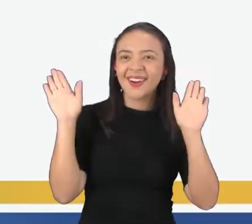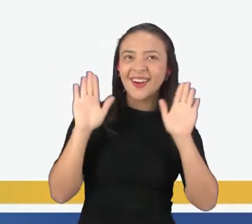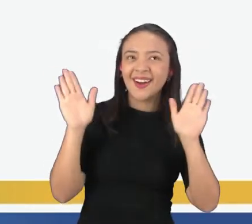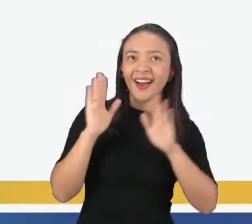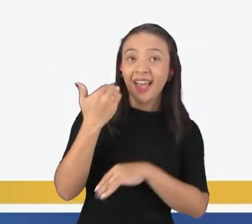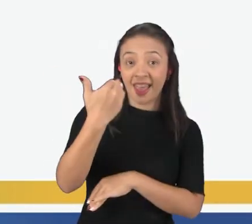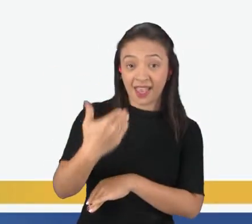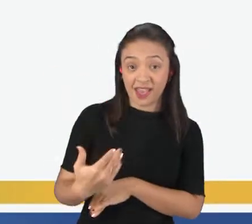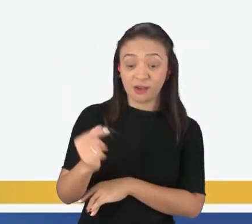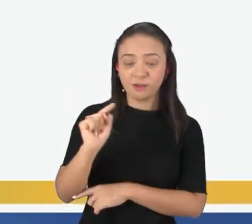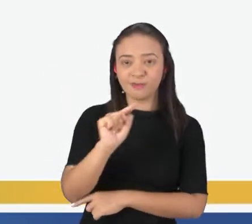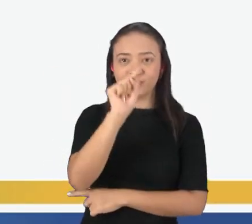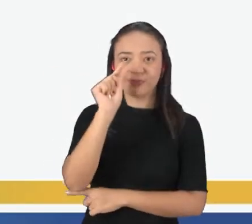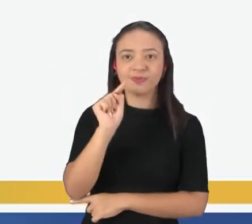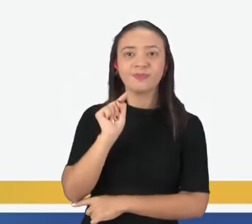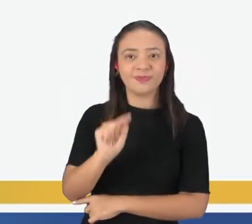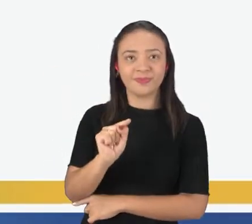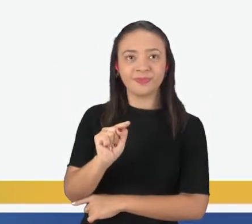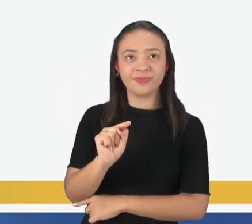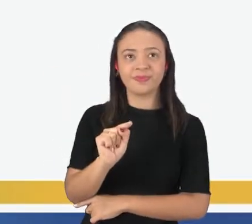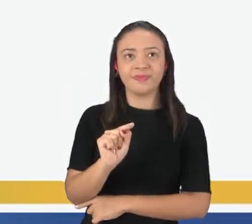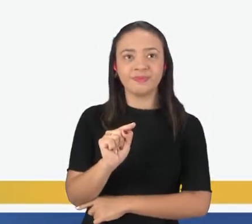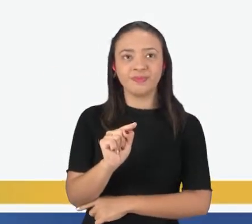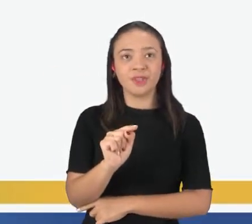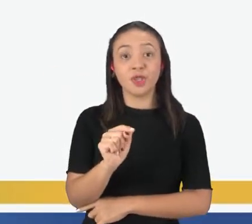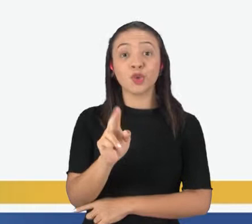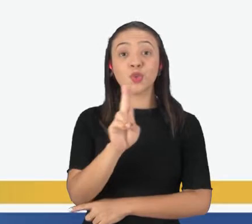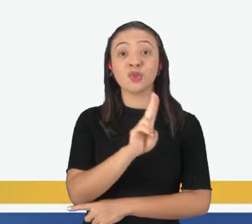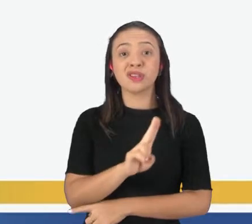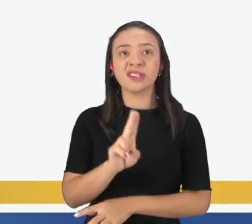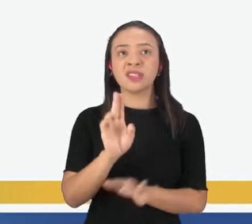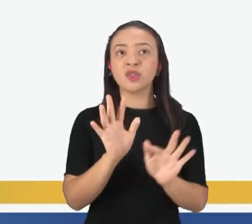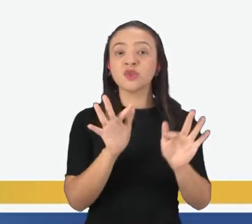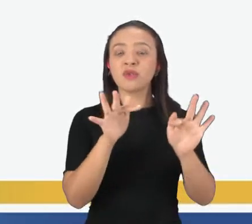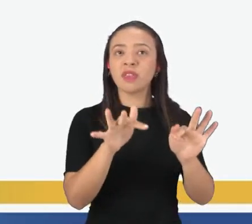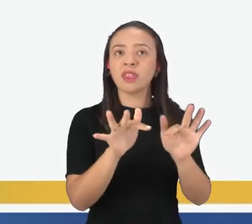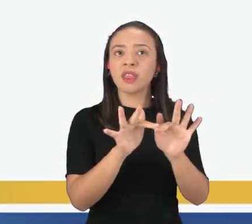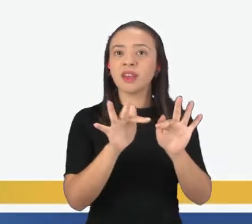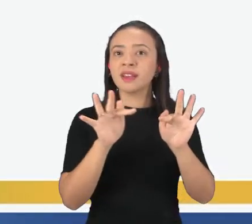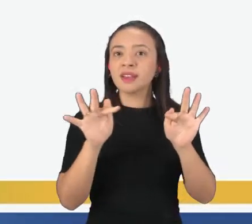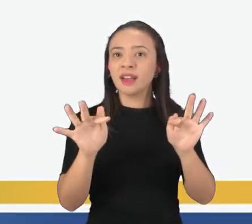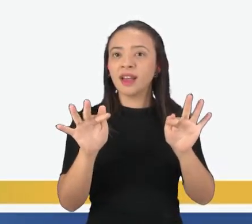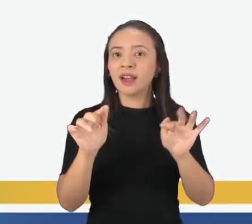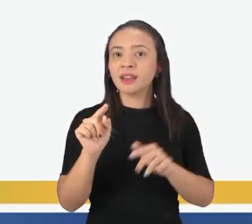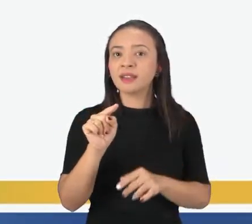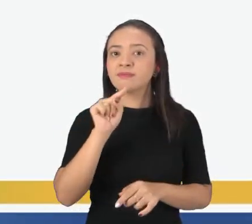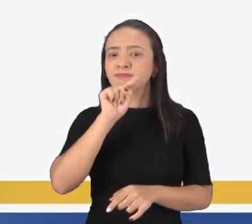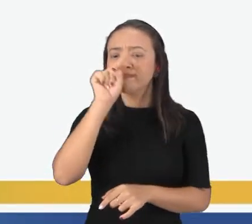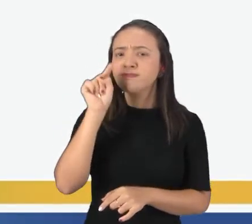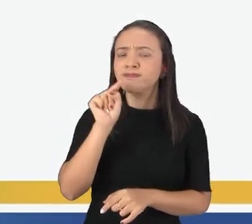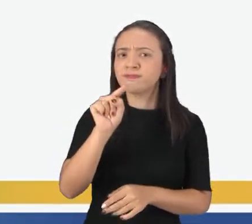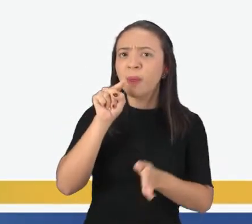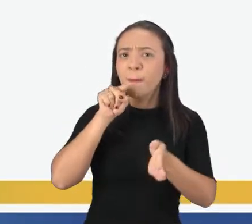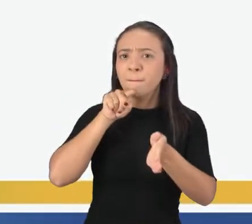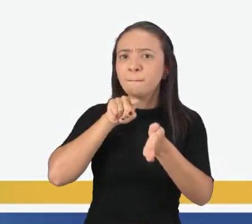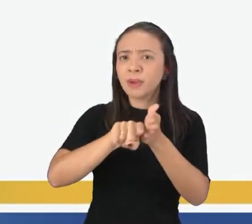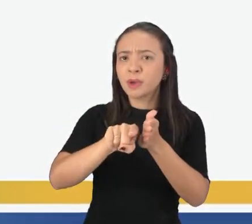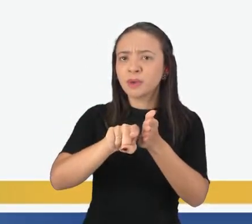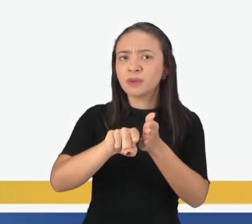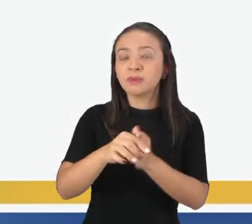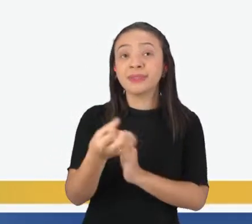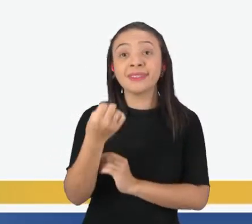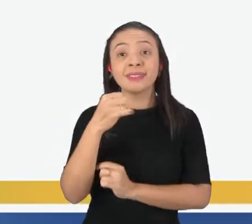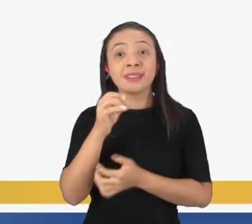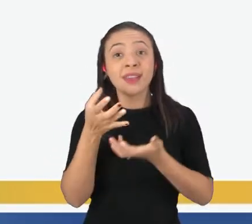Olá, sou o ponto de interrogação. Sou usado nos finais das frases interrogativas. Ou seja, você